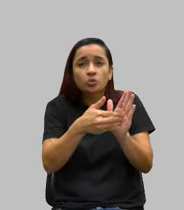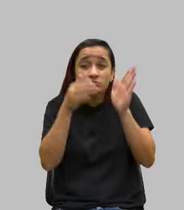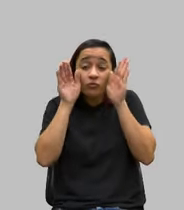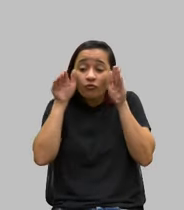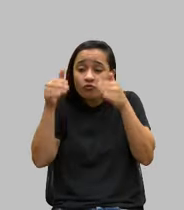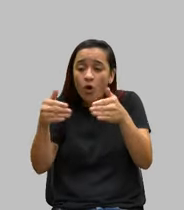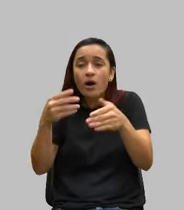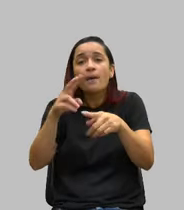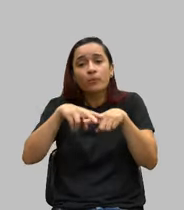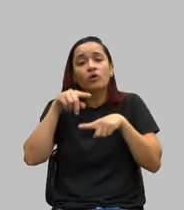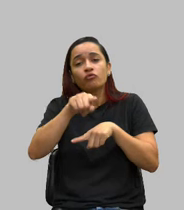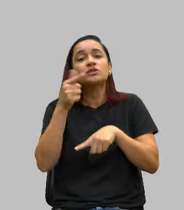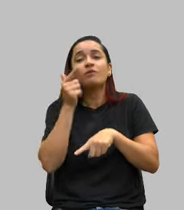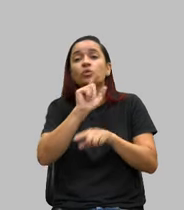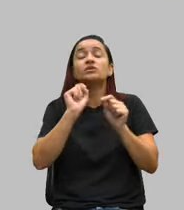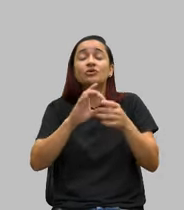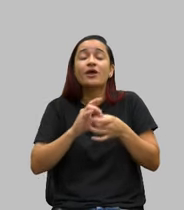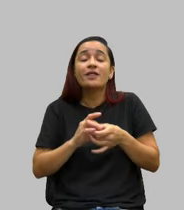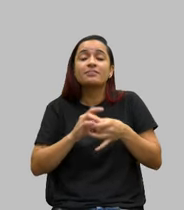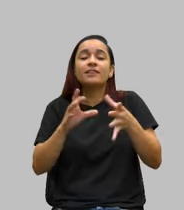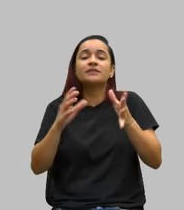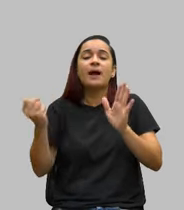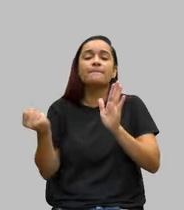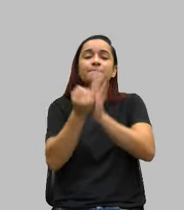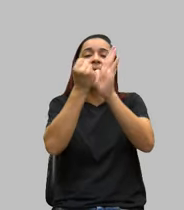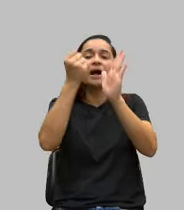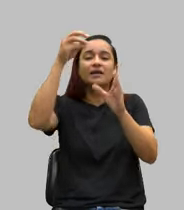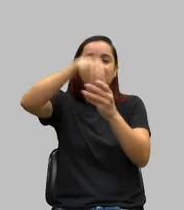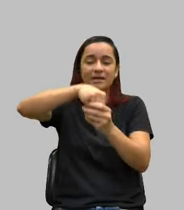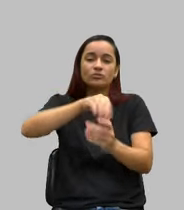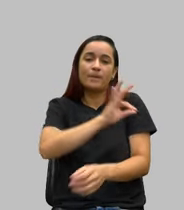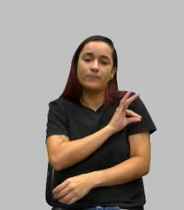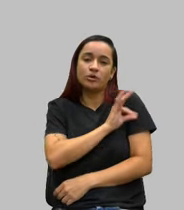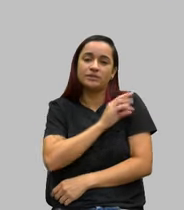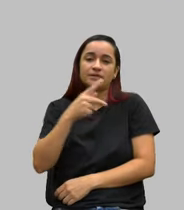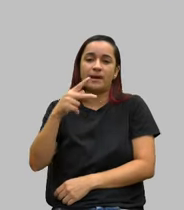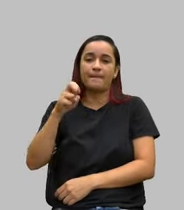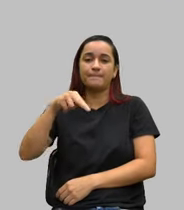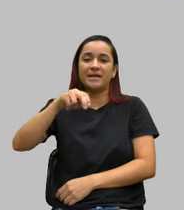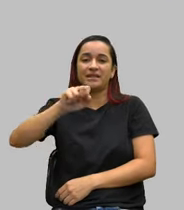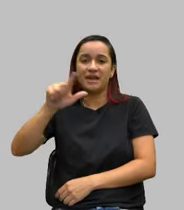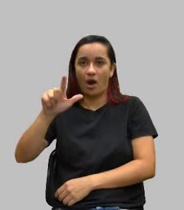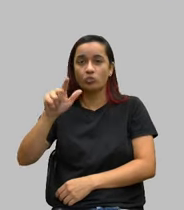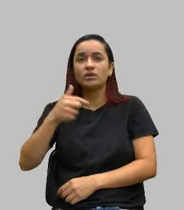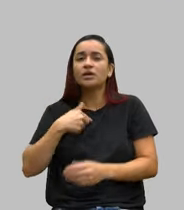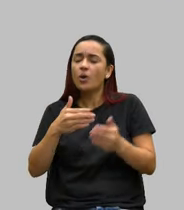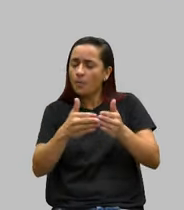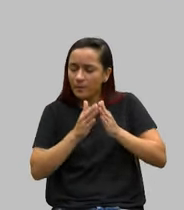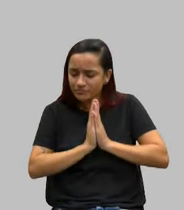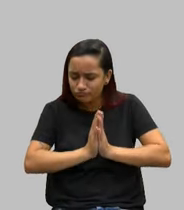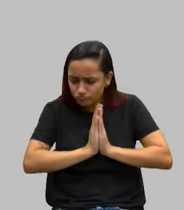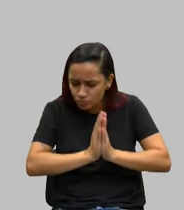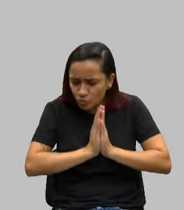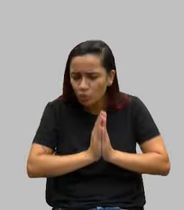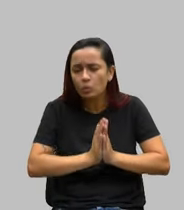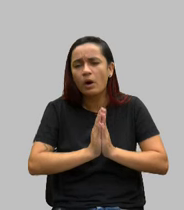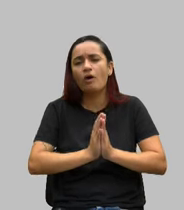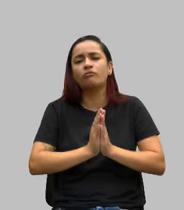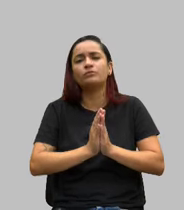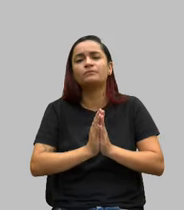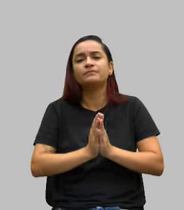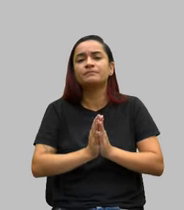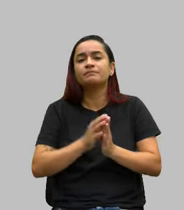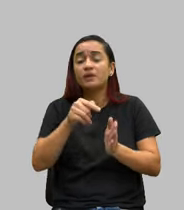possa deixar a polícia penal chama-se lei orgânica da polícia penal então um apelo que eu faço para o senhor é um apelo que vai